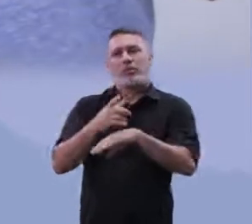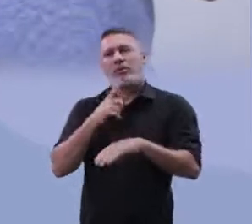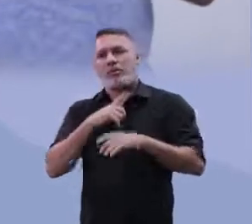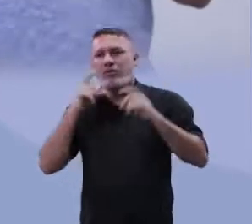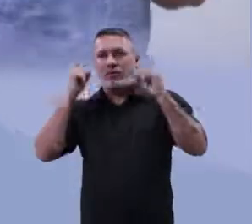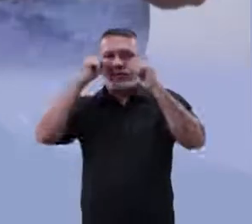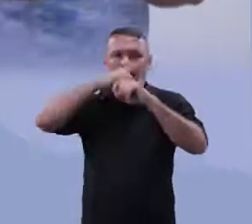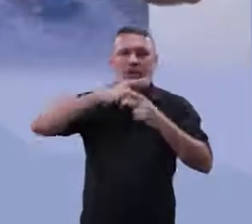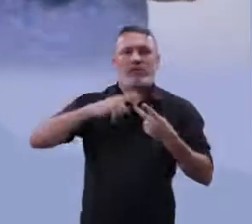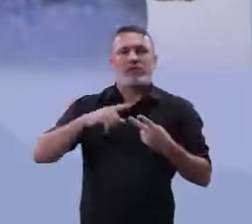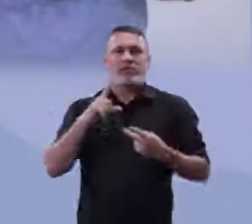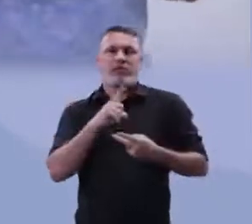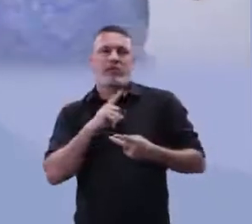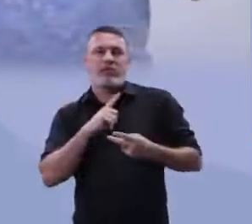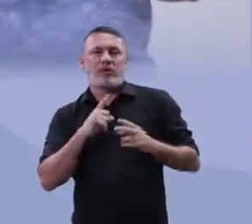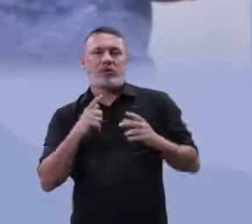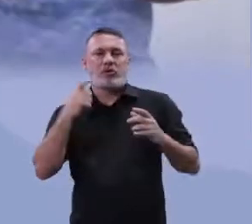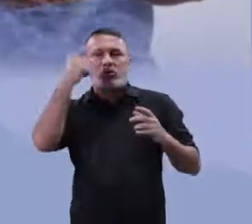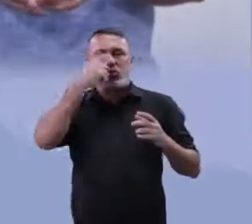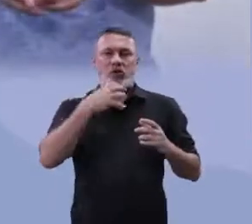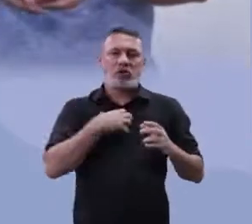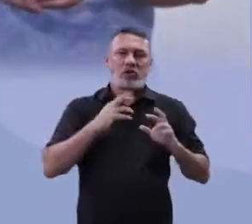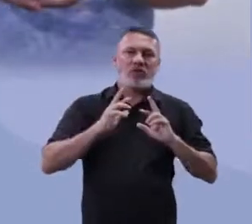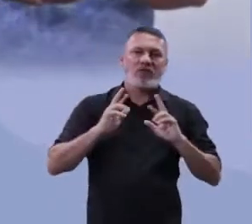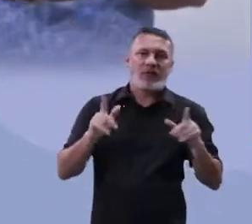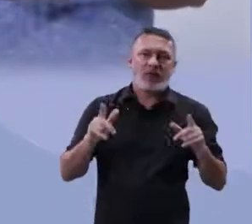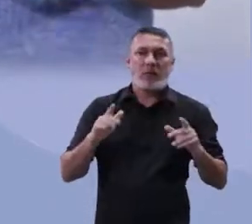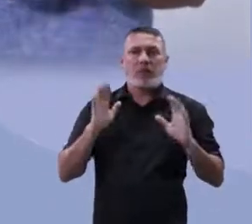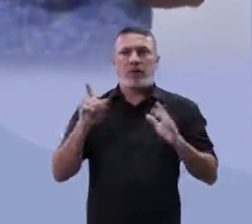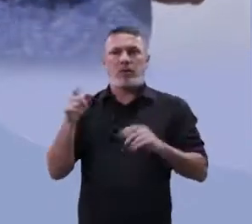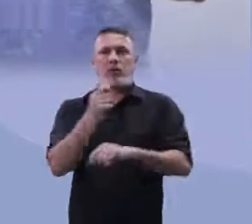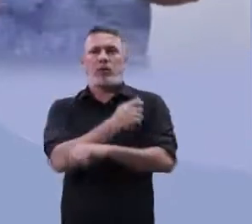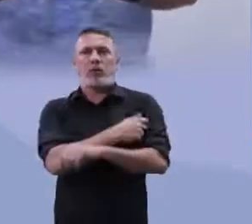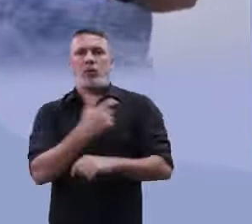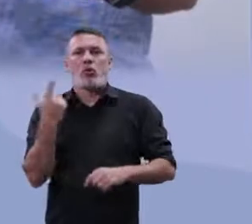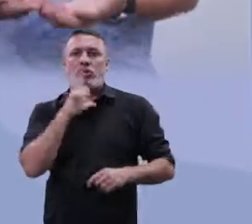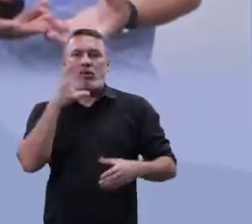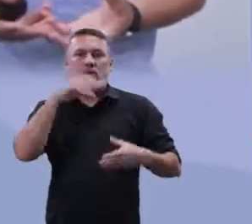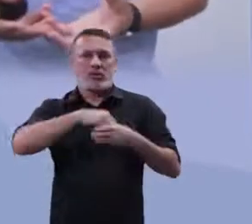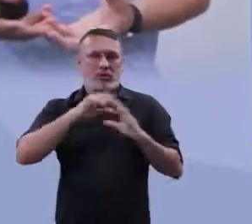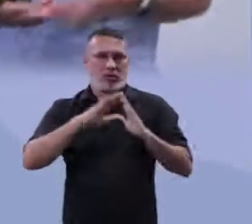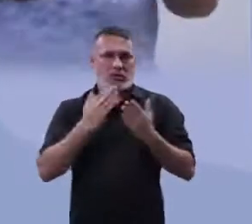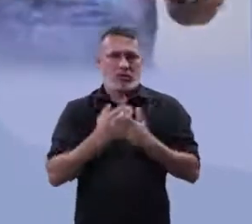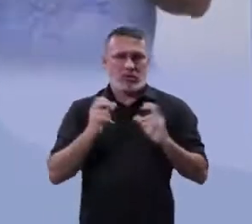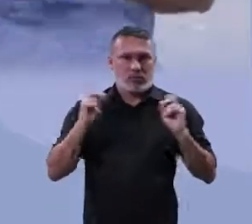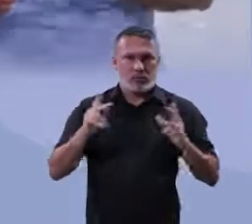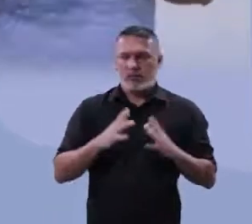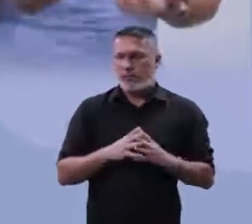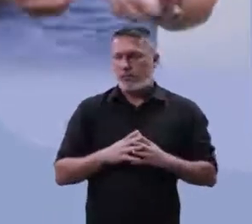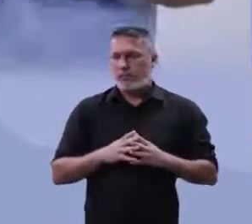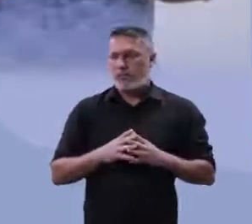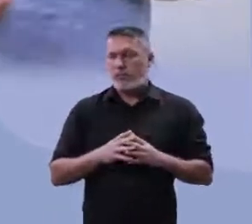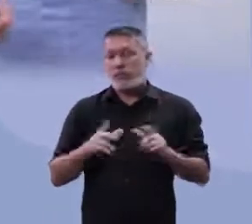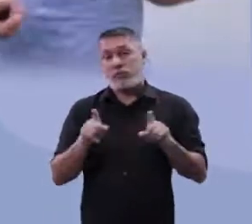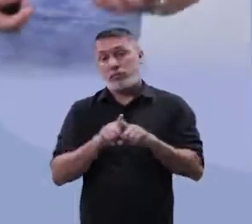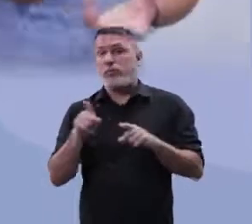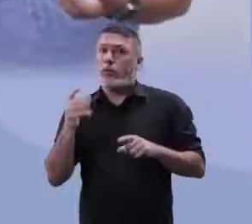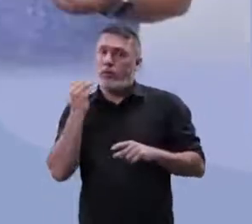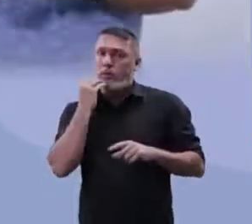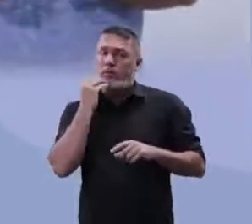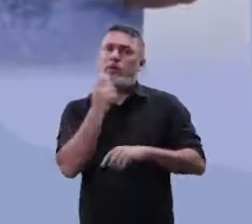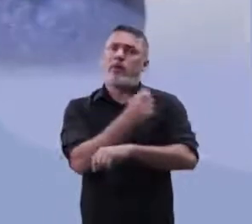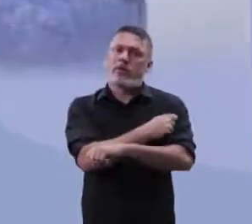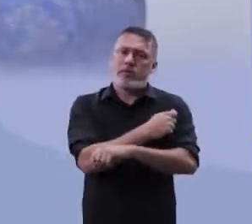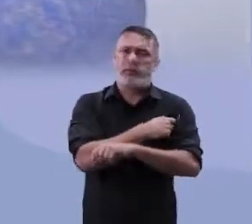né, dificuldades, com as suas diferenças, mas para que ele possa sentir parte da escola. Obviamente, ele sofreu